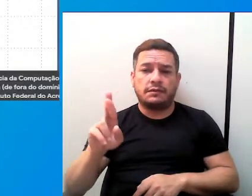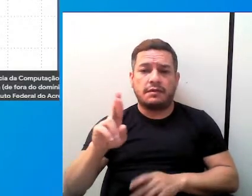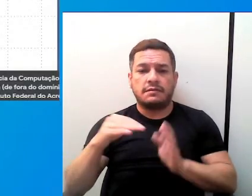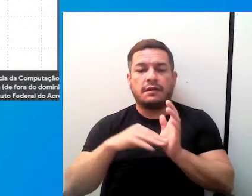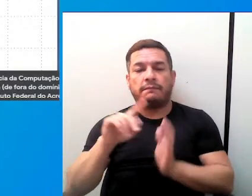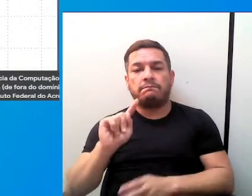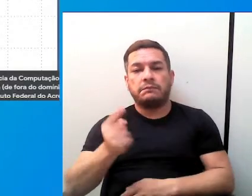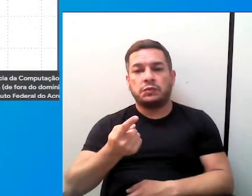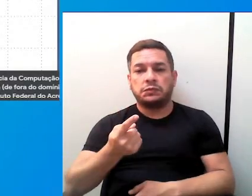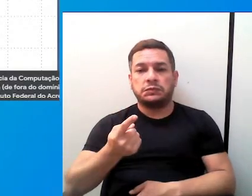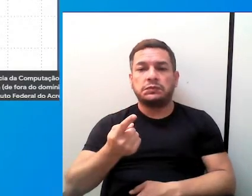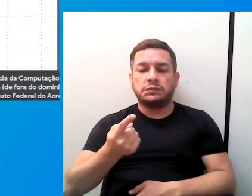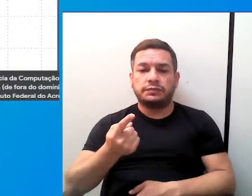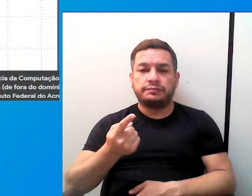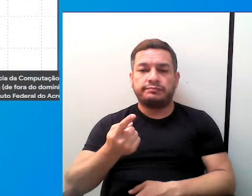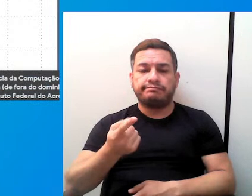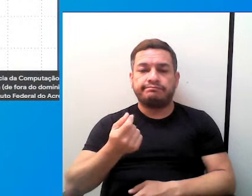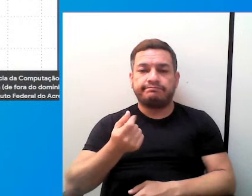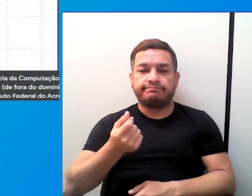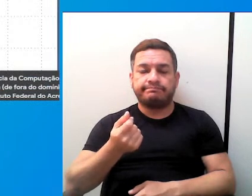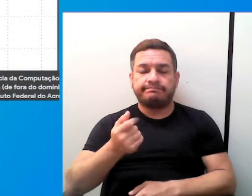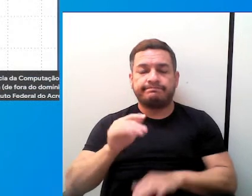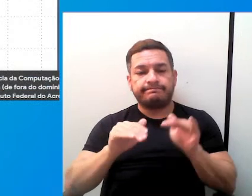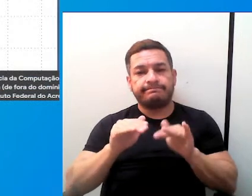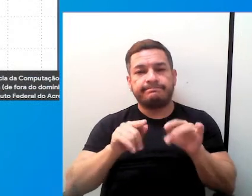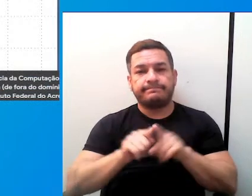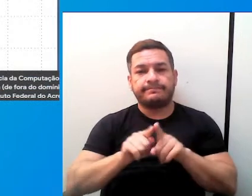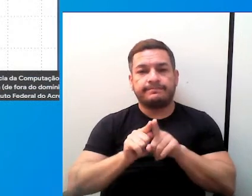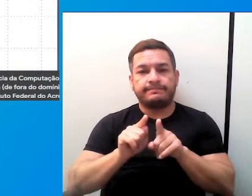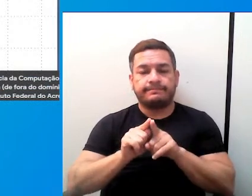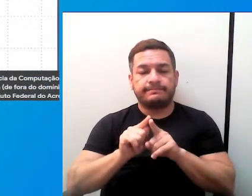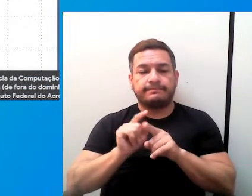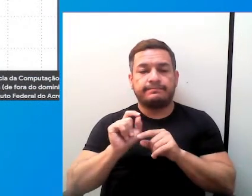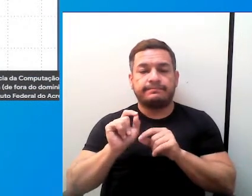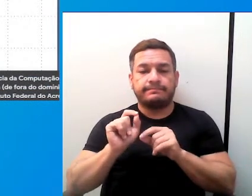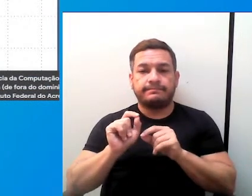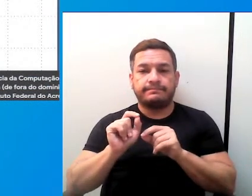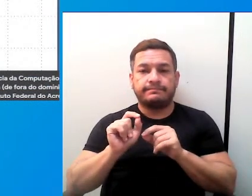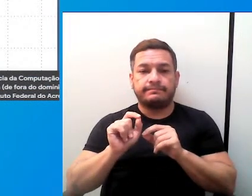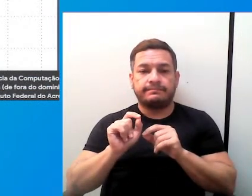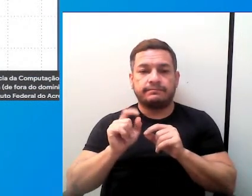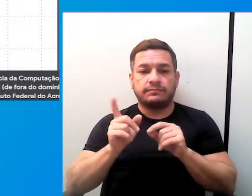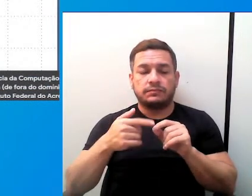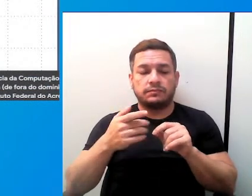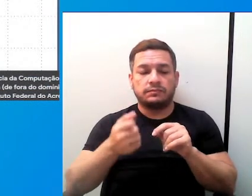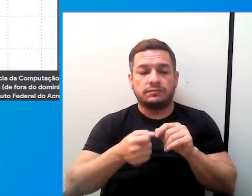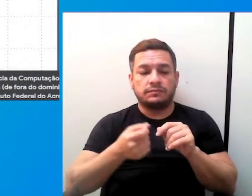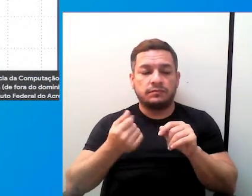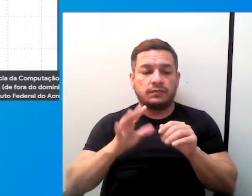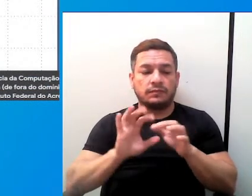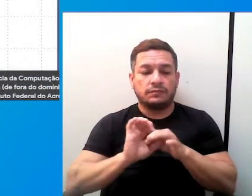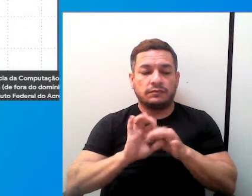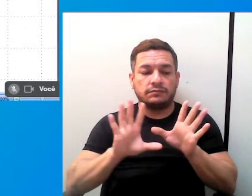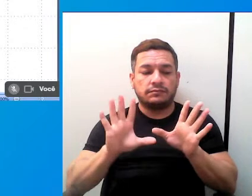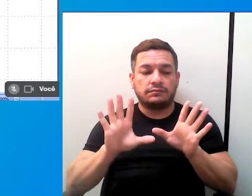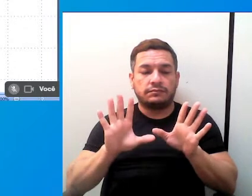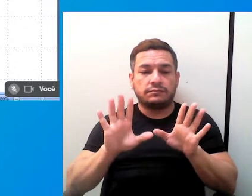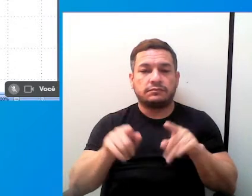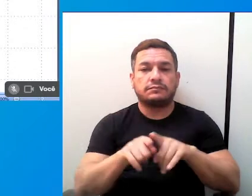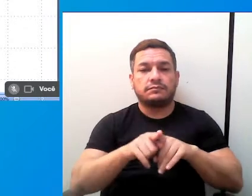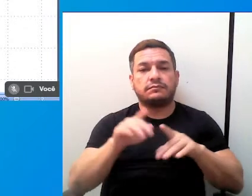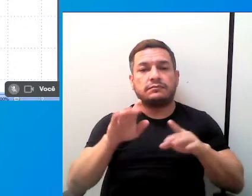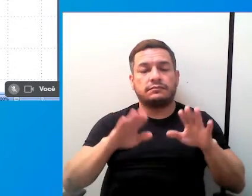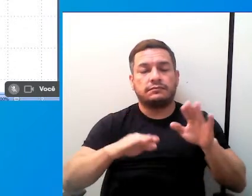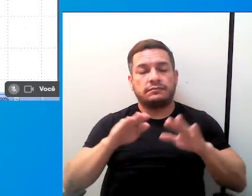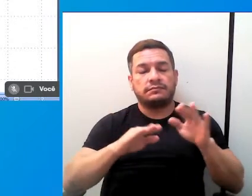até R$1.000. Aí, esse orçamento depende, obviamente, do quanto é liberado anualmente e também depende do quanto